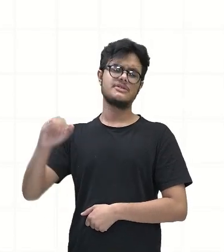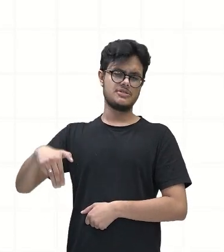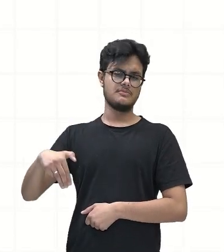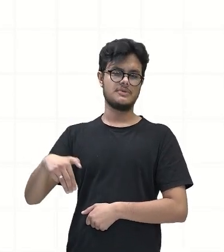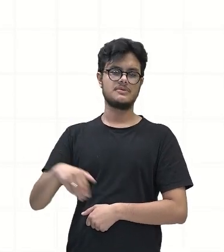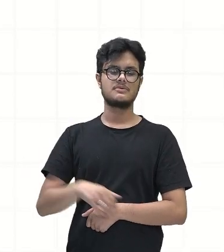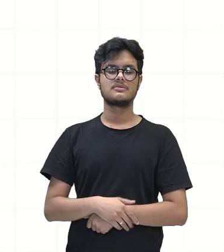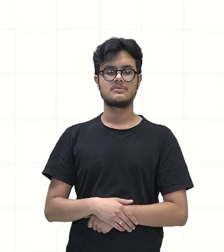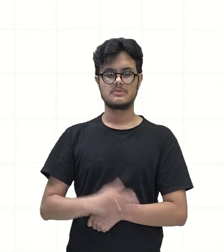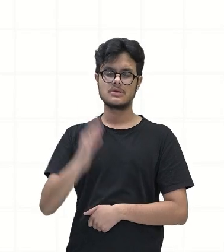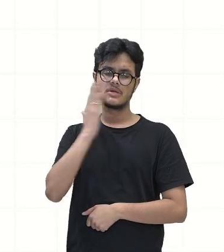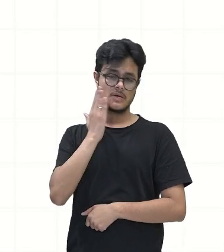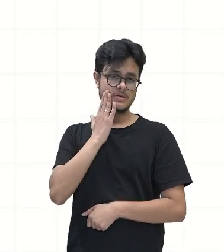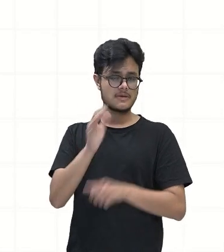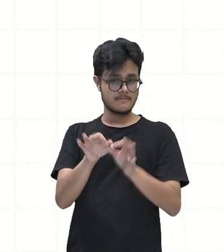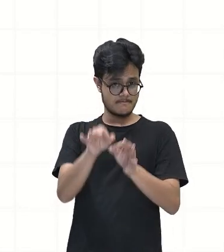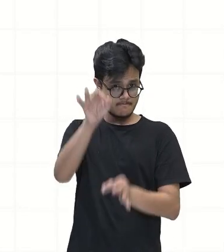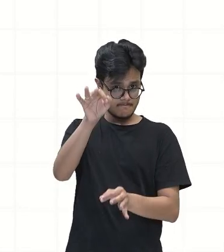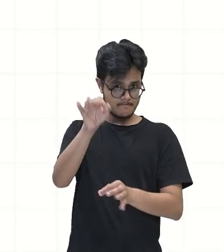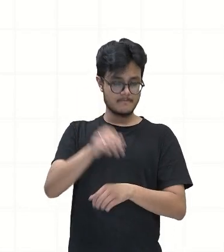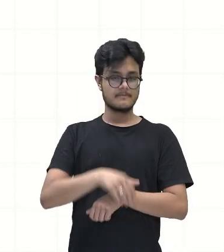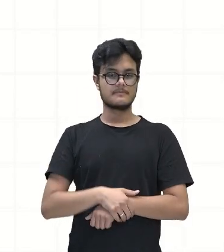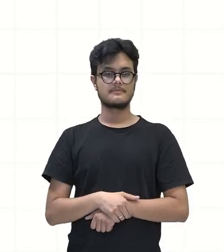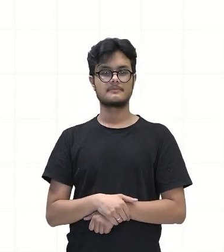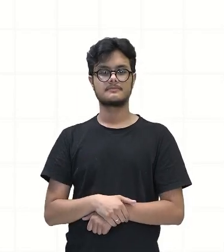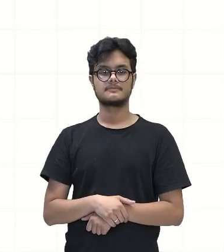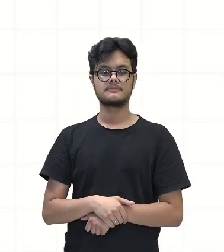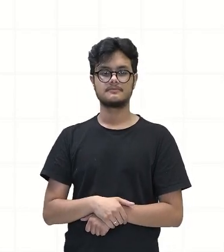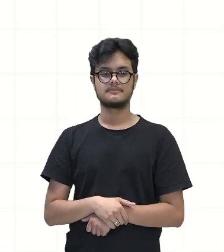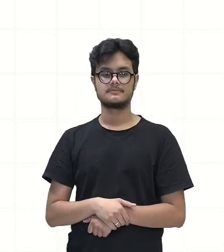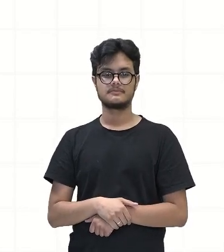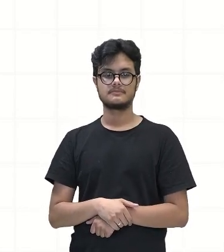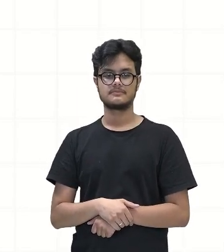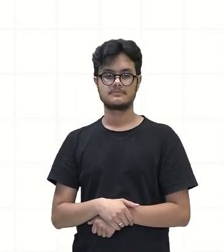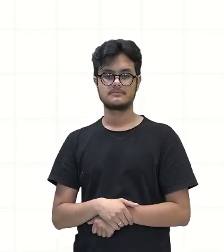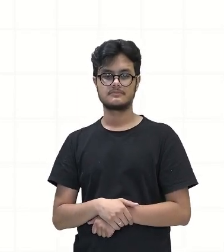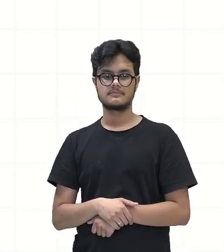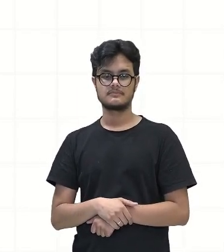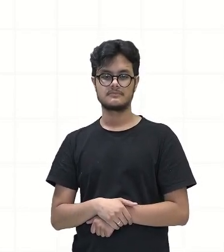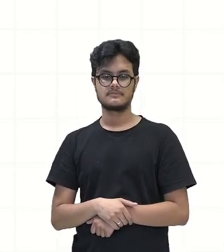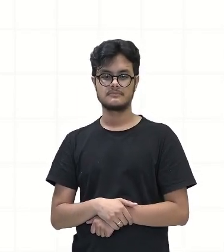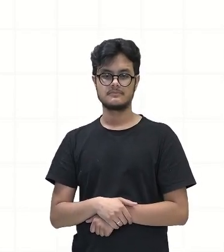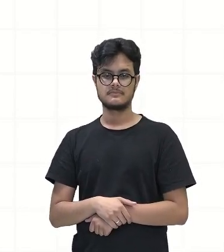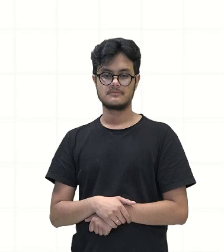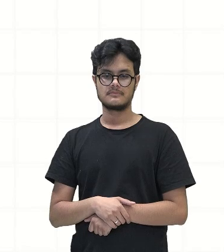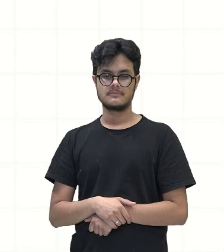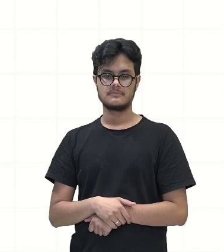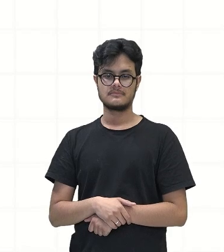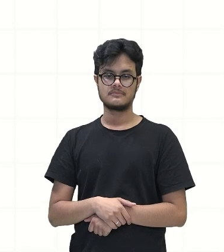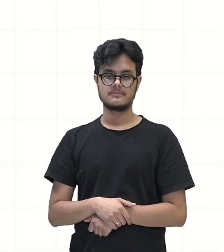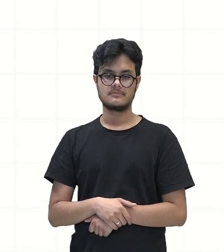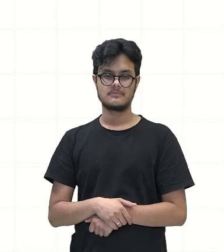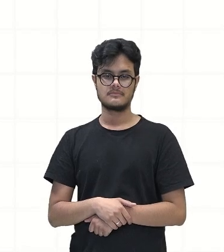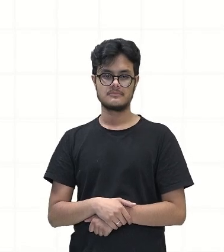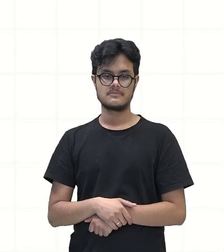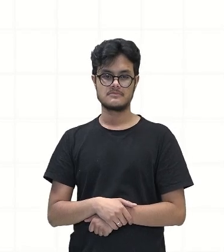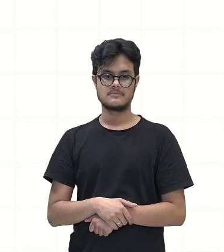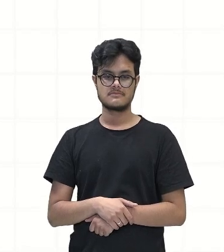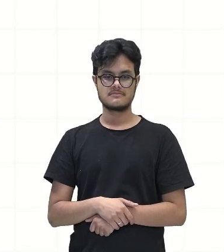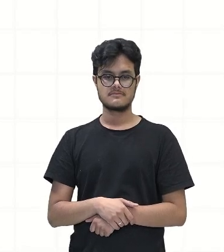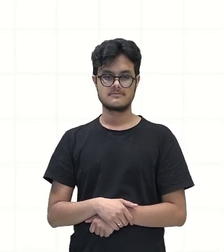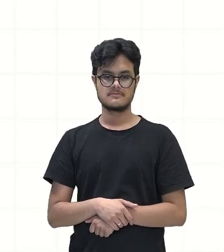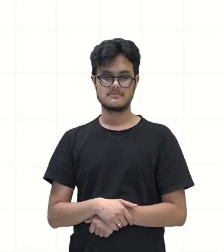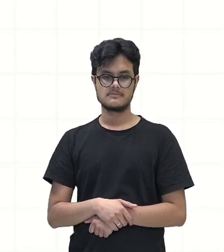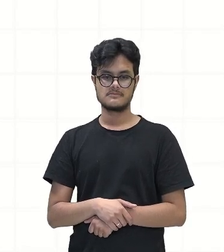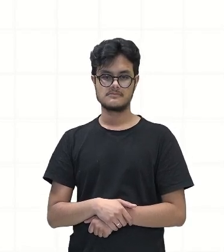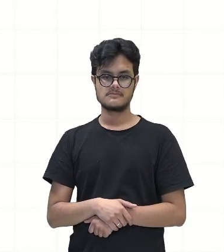Pronto, você já sabe qual é a altura desse triângulo equilátero que tem os 3 lados igual a 10 centímetros. Né? Bem